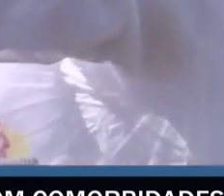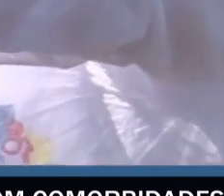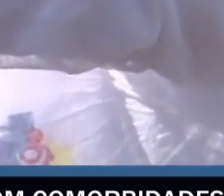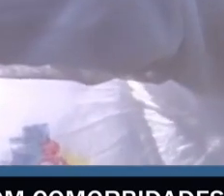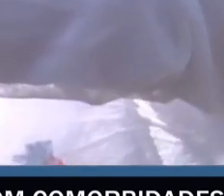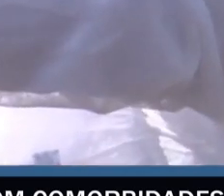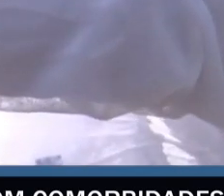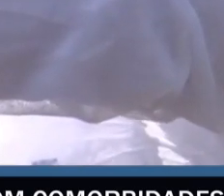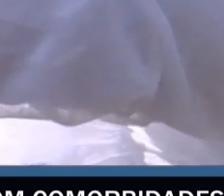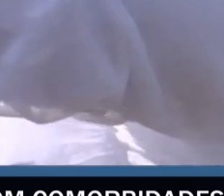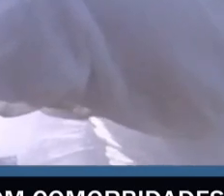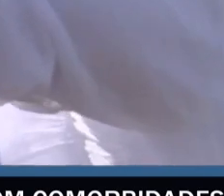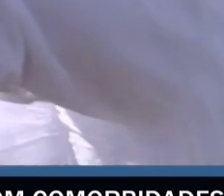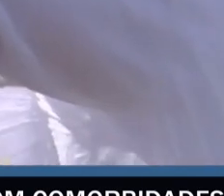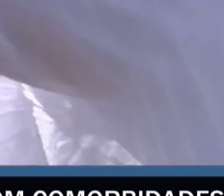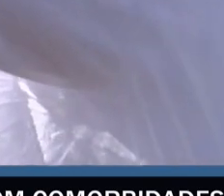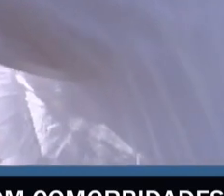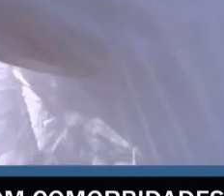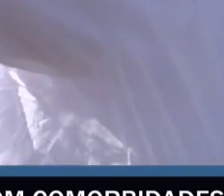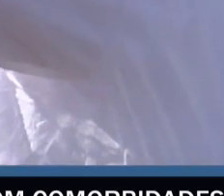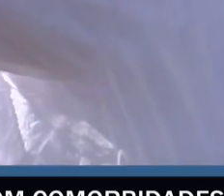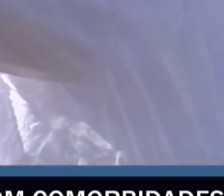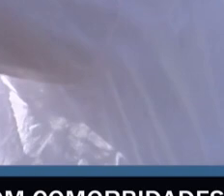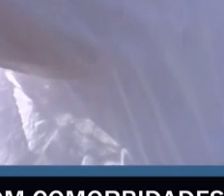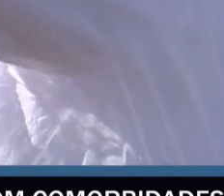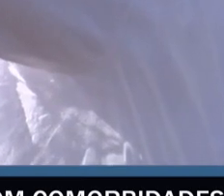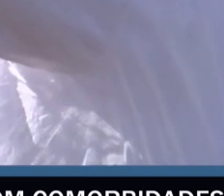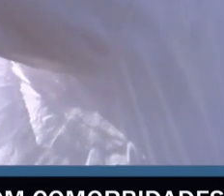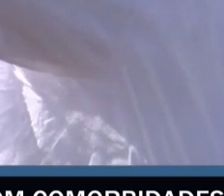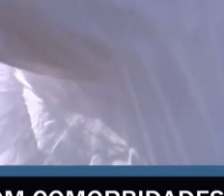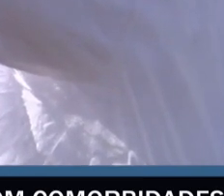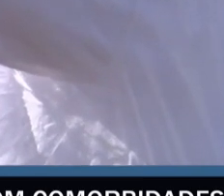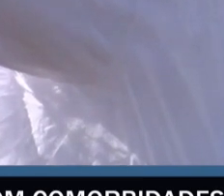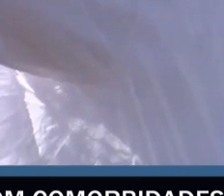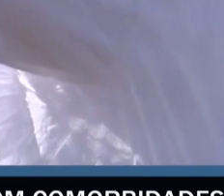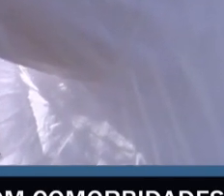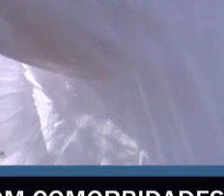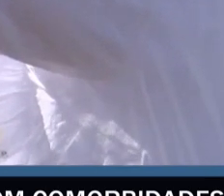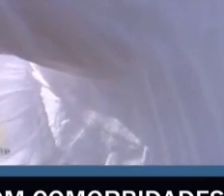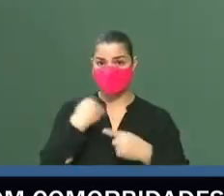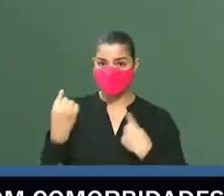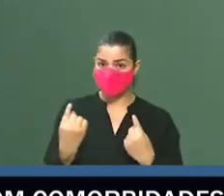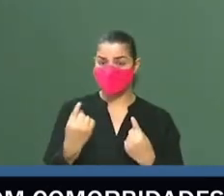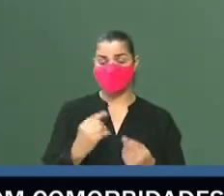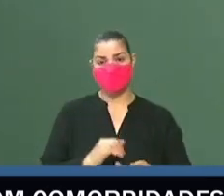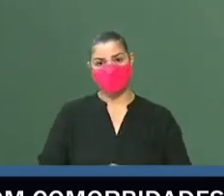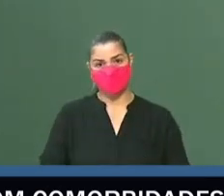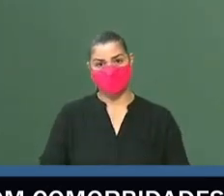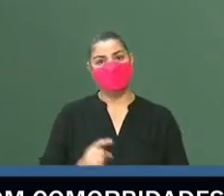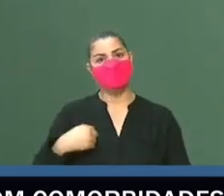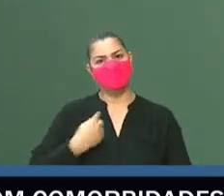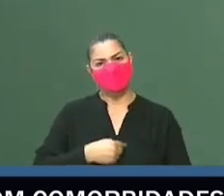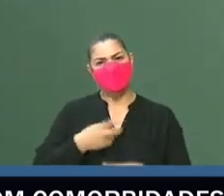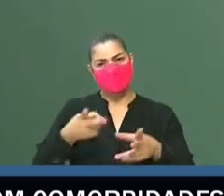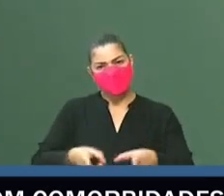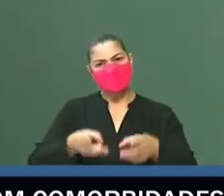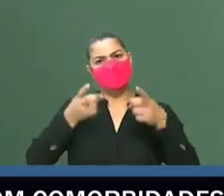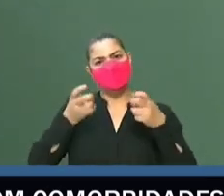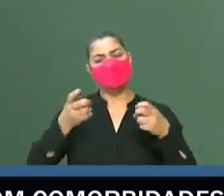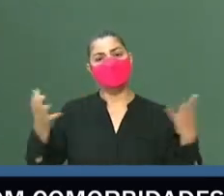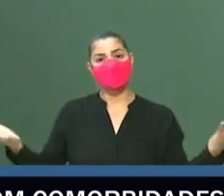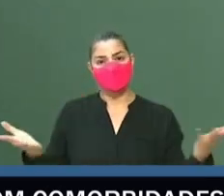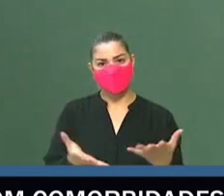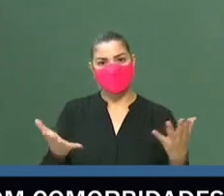vem sendo avaliada pelo Ministério da Saúde Por enquanto não há nenhuma definição pela pasta nós entendemos que essa